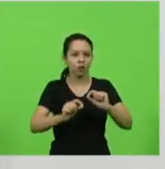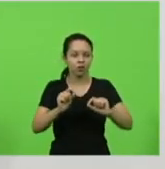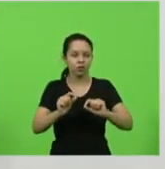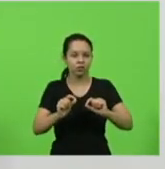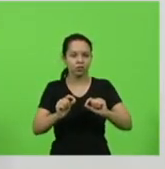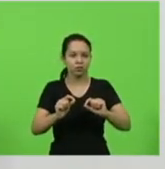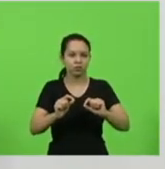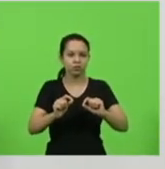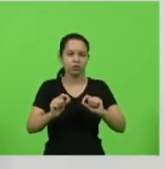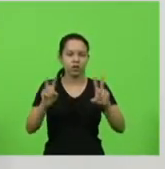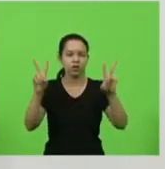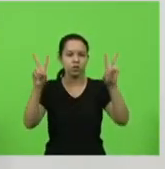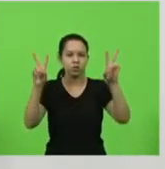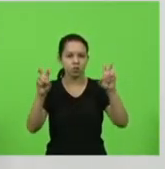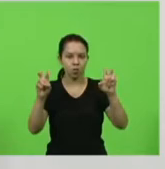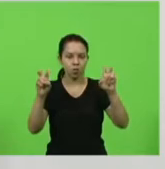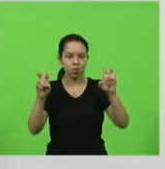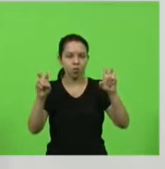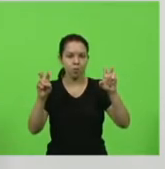da nossa